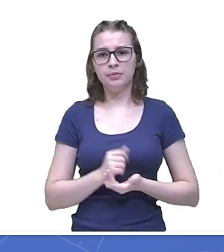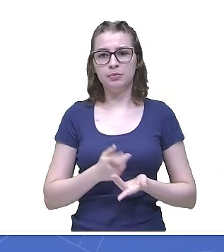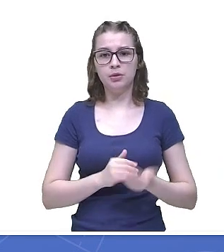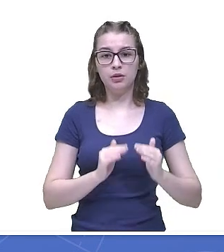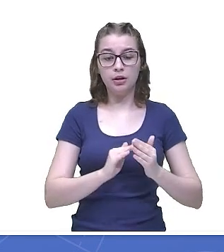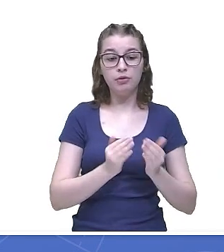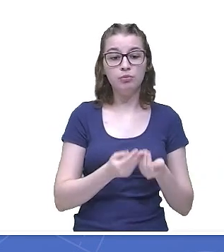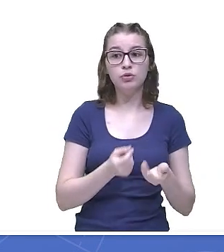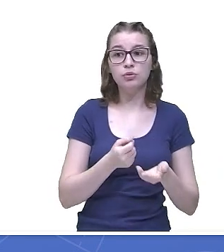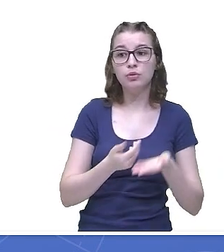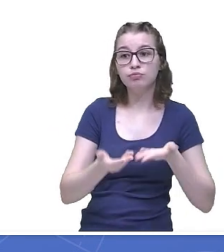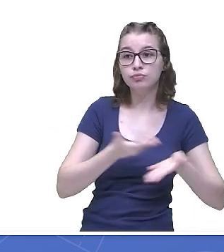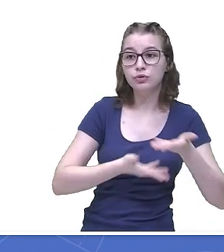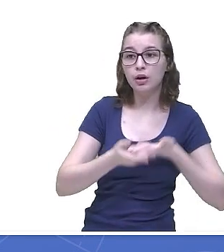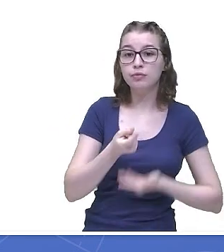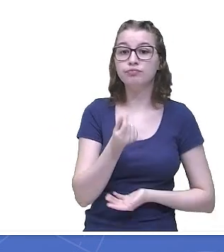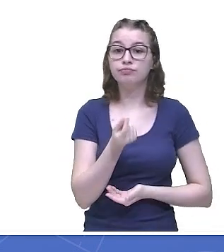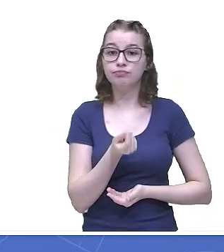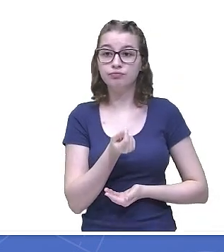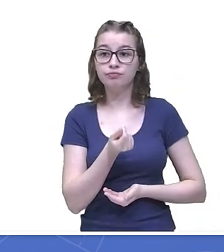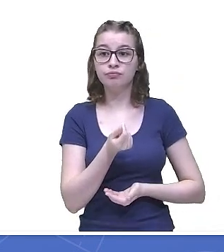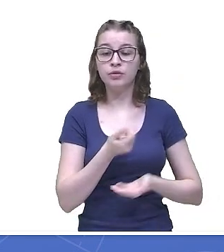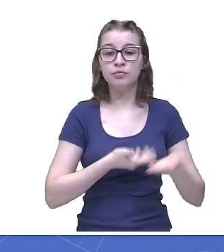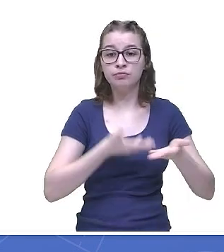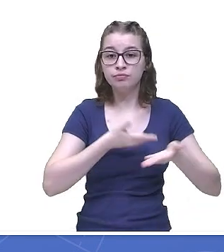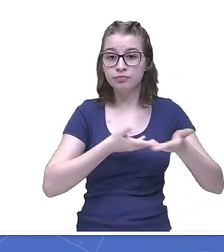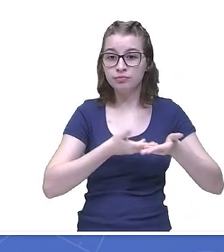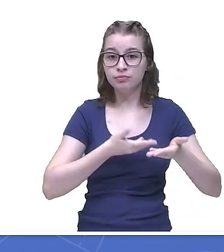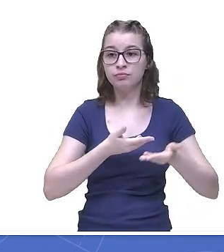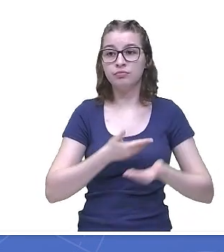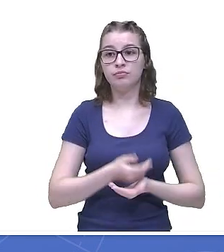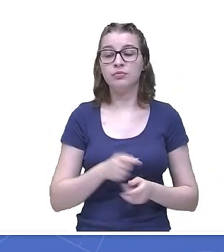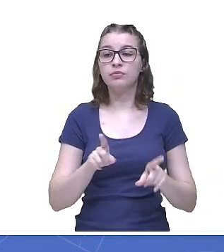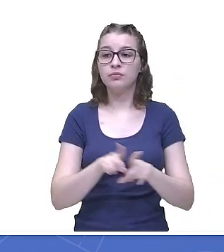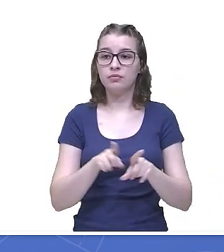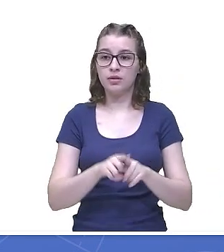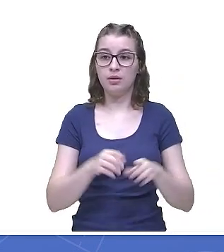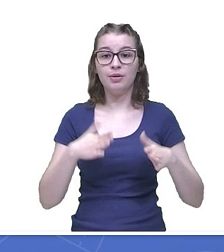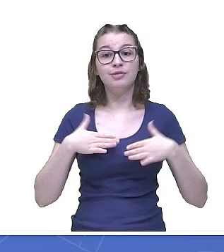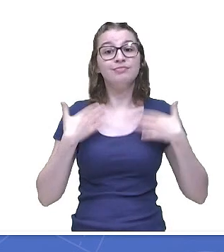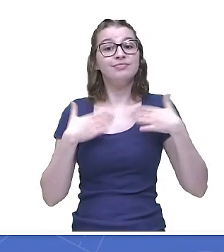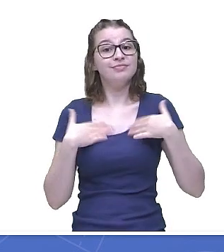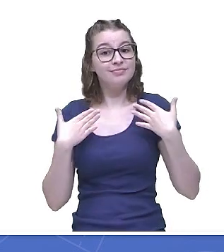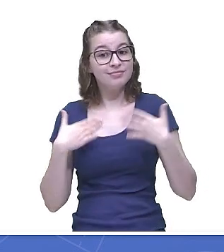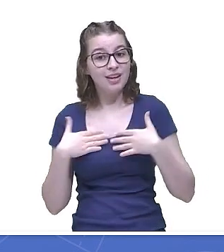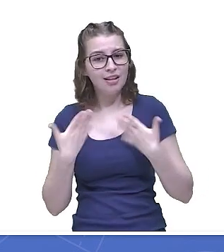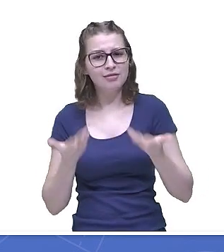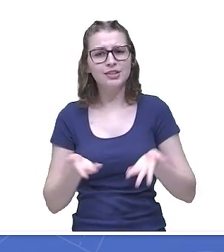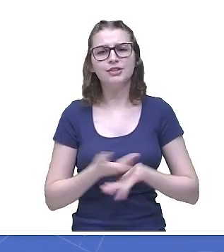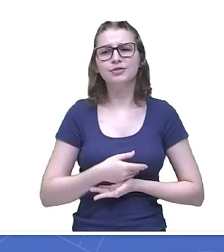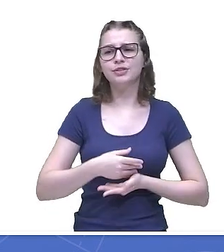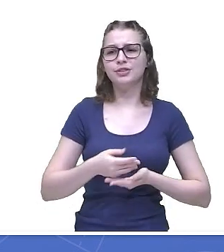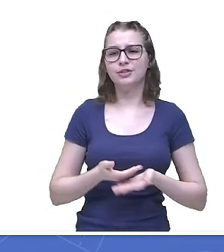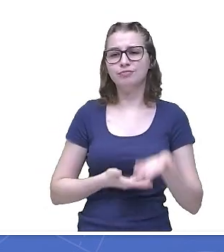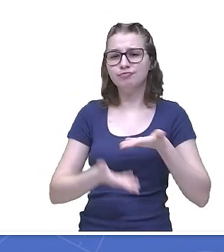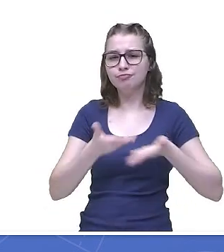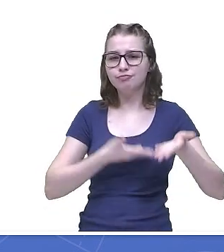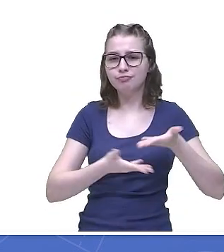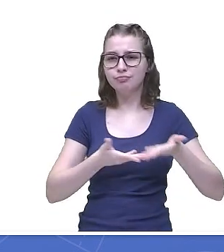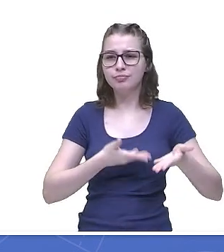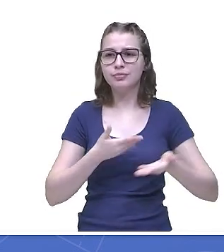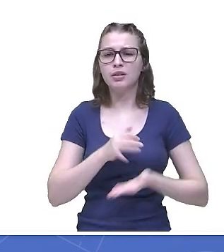despesas, compartilhando alegrias e tristezas, como se irmãos fossem. Então vejam lá, eles têm essa